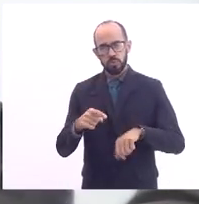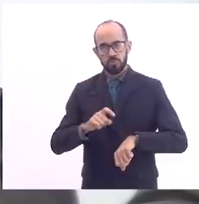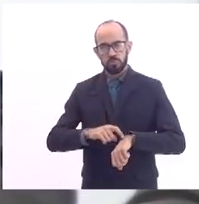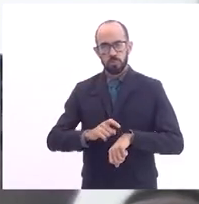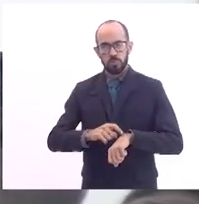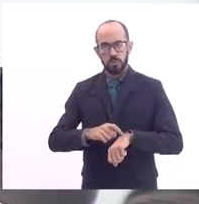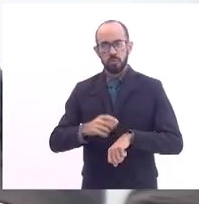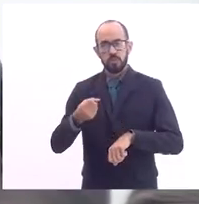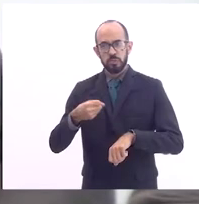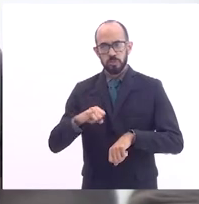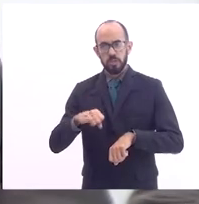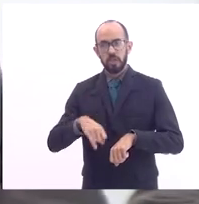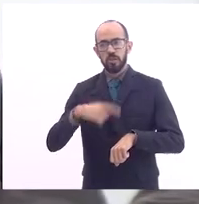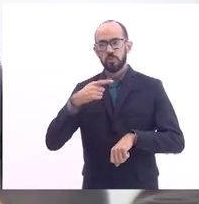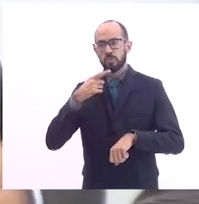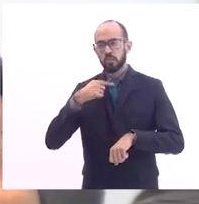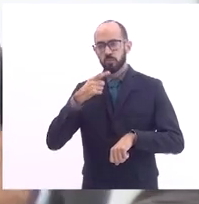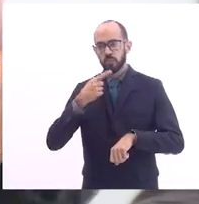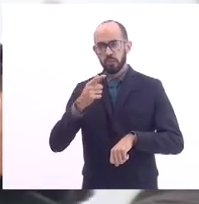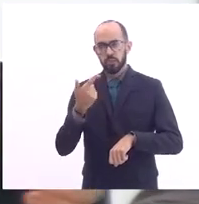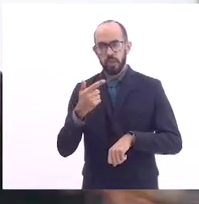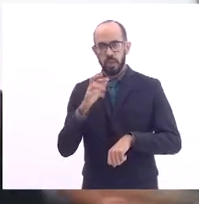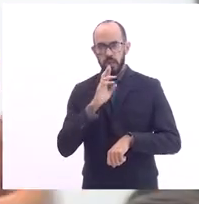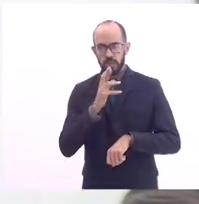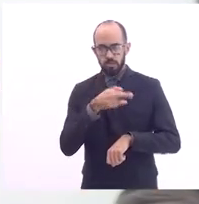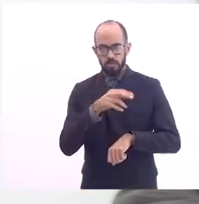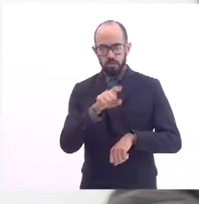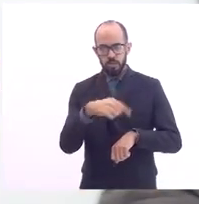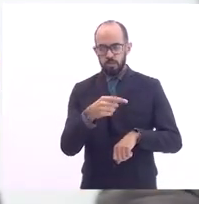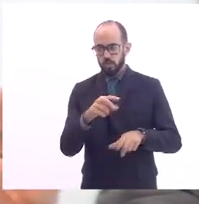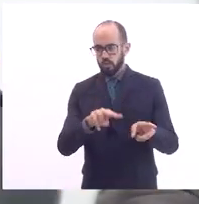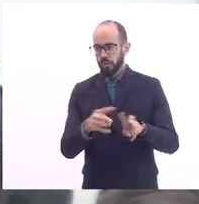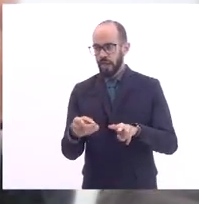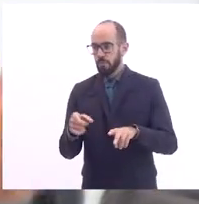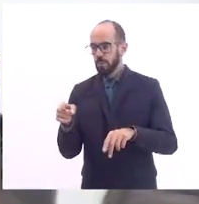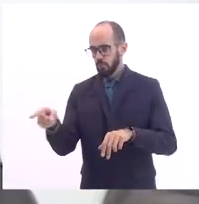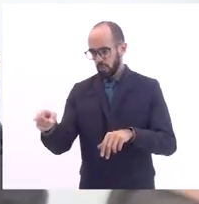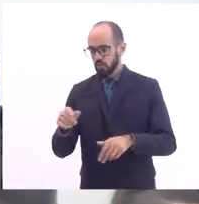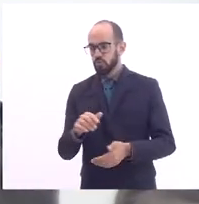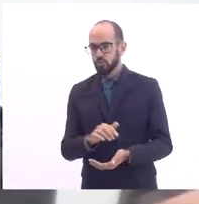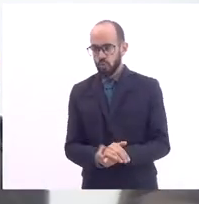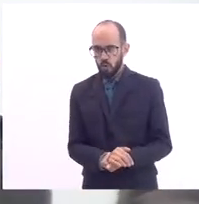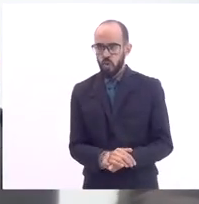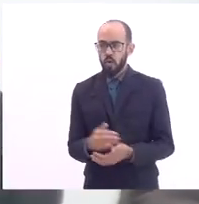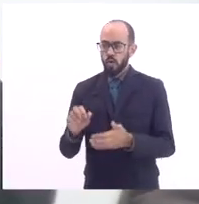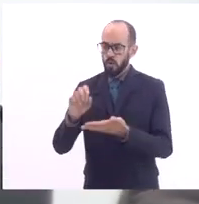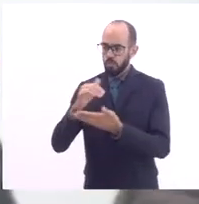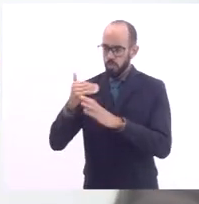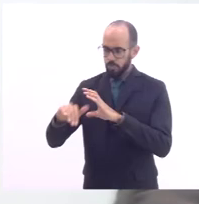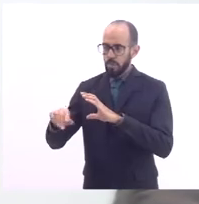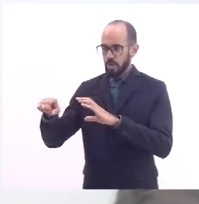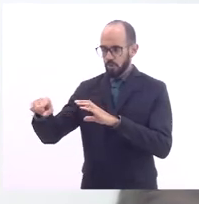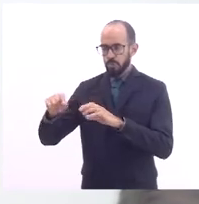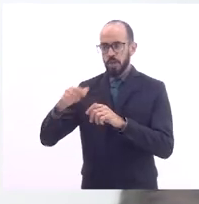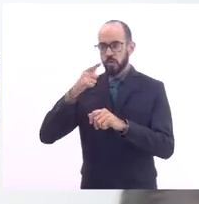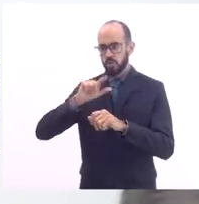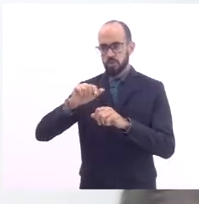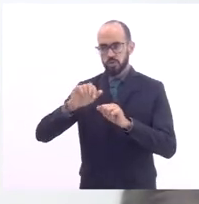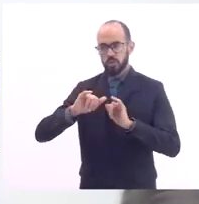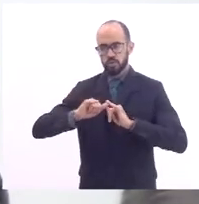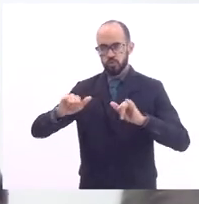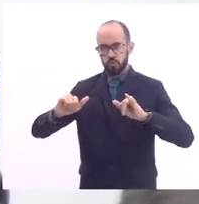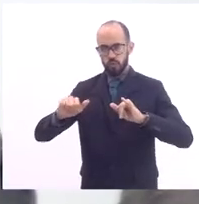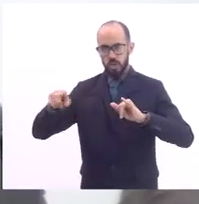alguma indagação ficar sem resposta, eu depois encaminho também por escrito, para que possa divulgar e